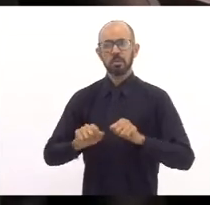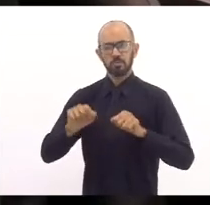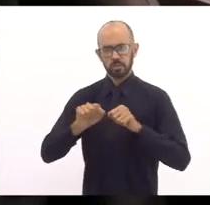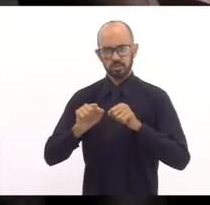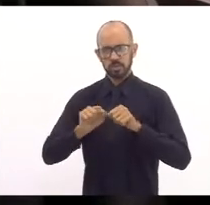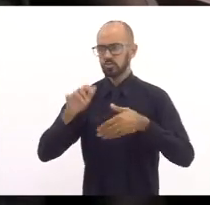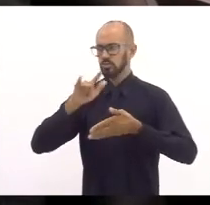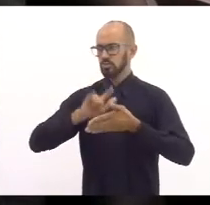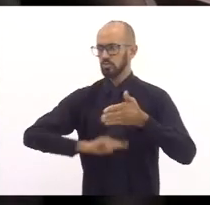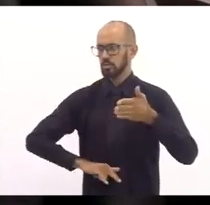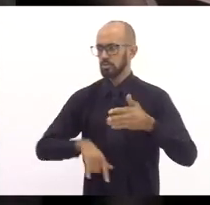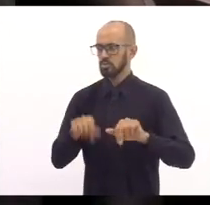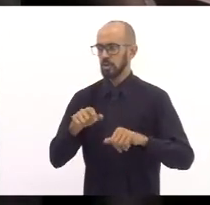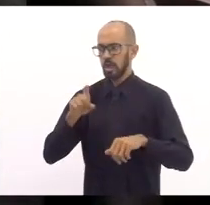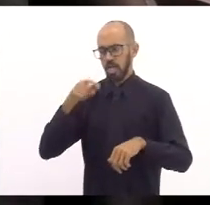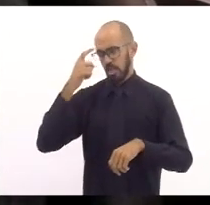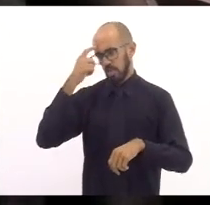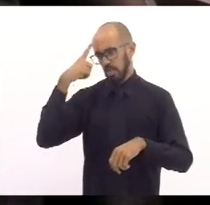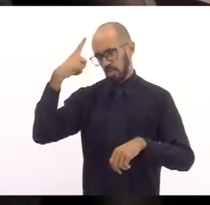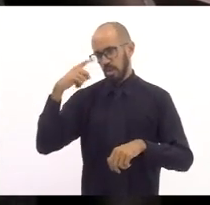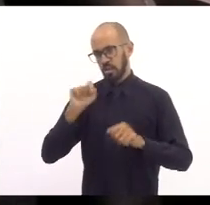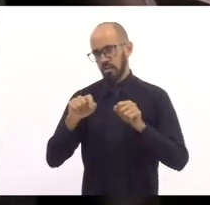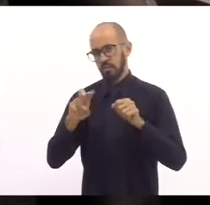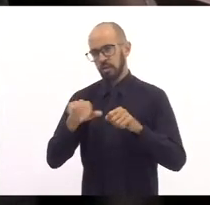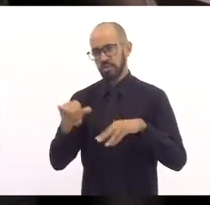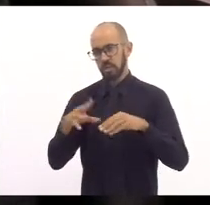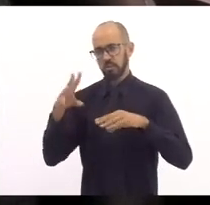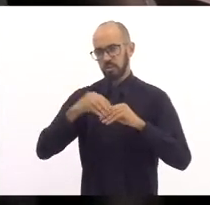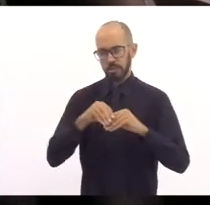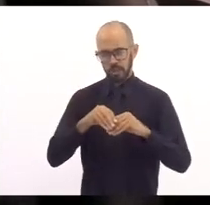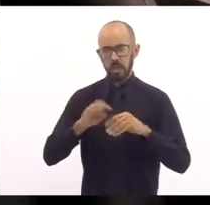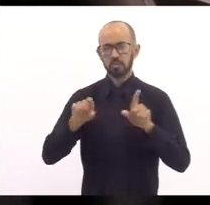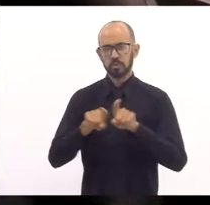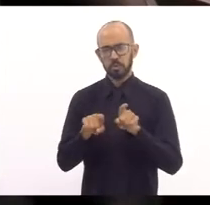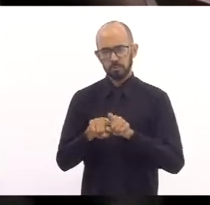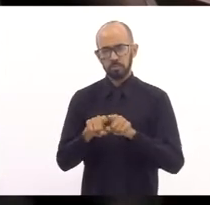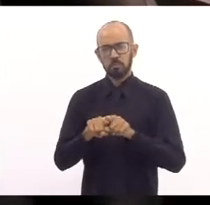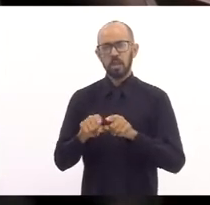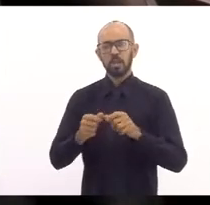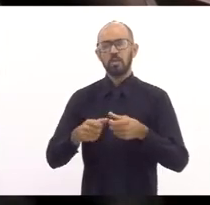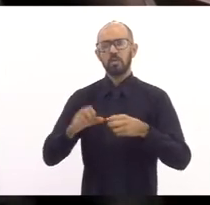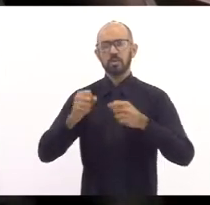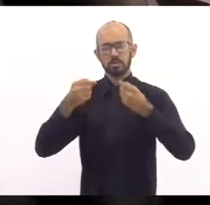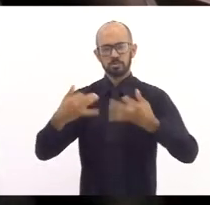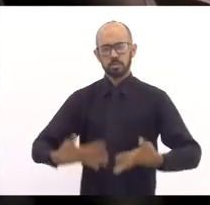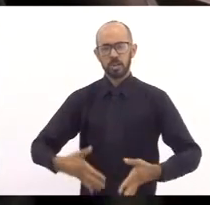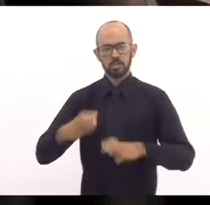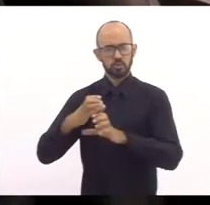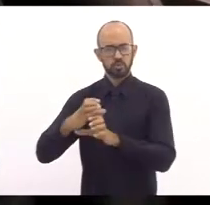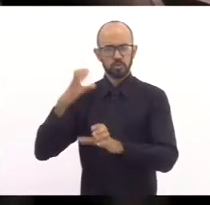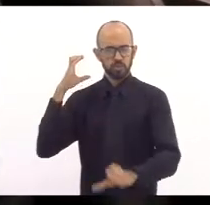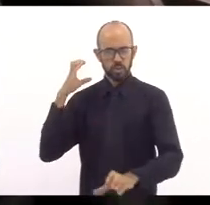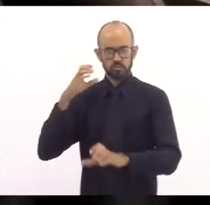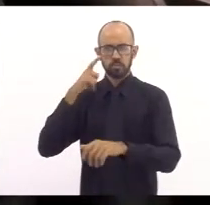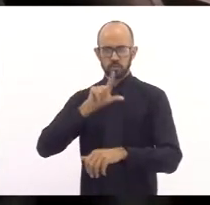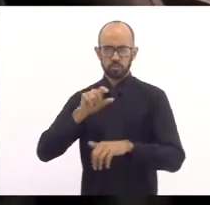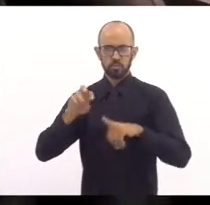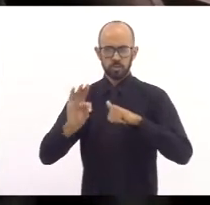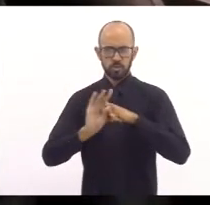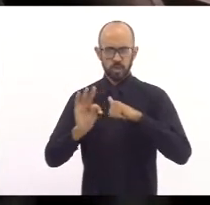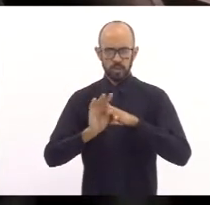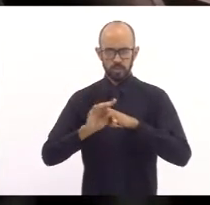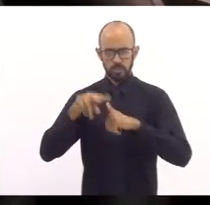essa é a ideia, e vai ser enriquecido com os detalhamentos técnicos de engenharia, que é o que a gente pretende alcançar para poder ter tecnicamente essa leitura. Então,